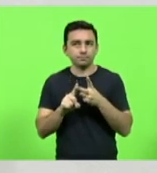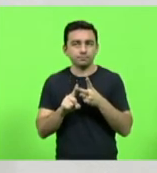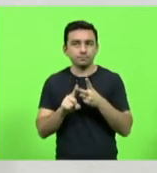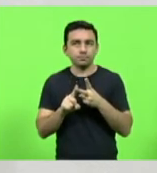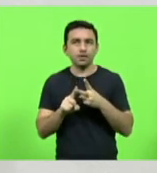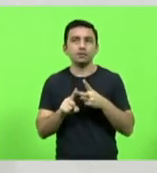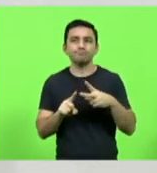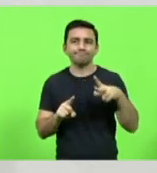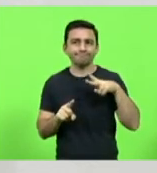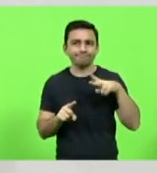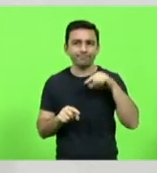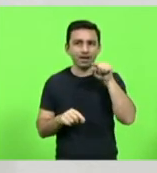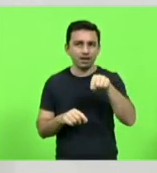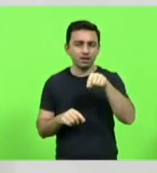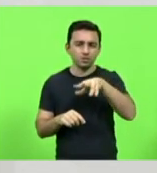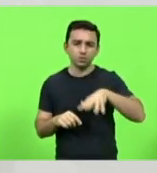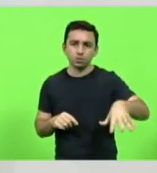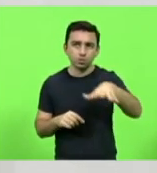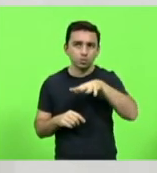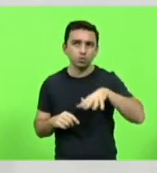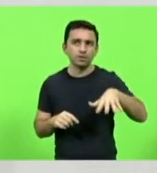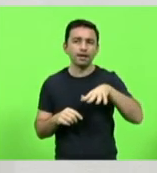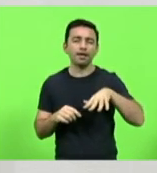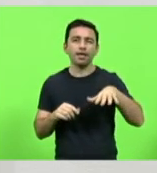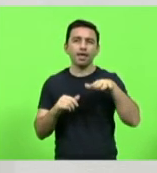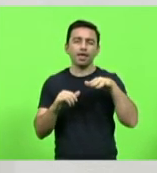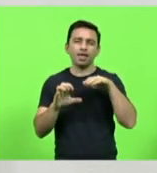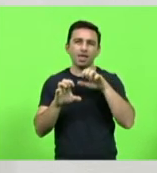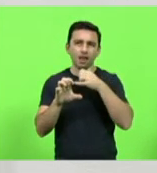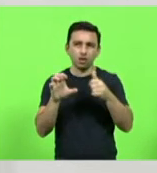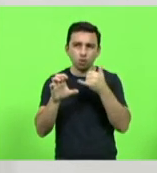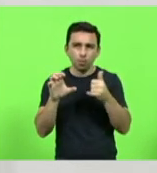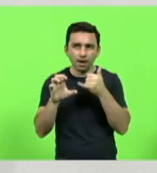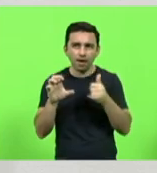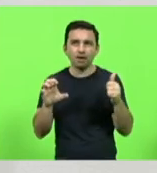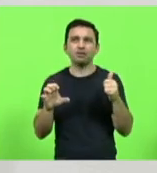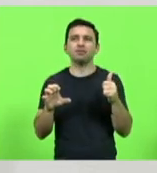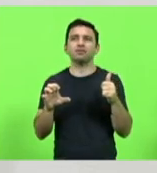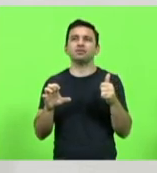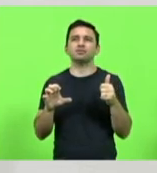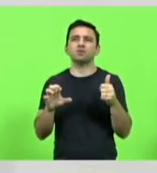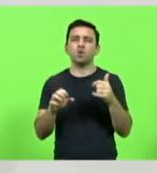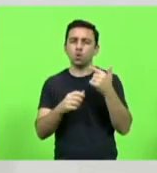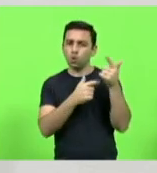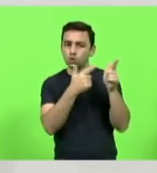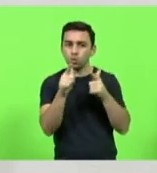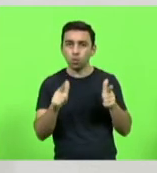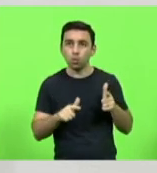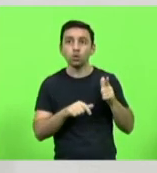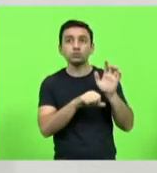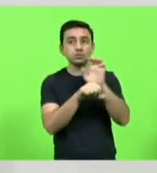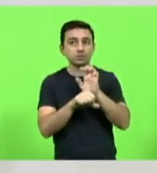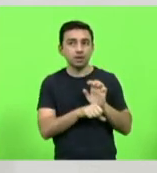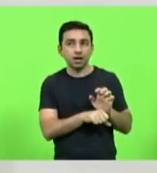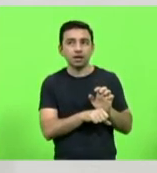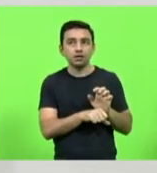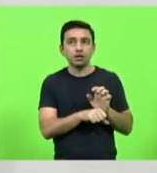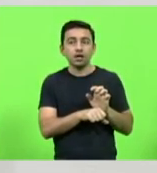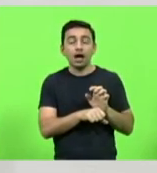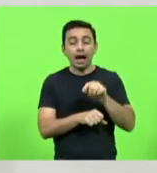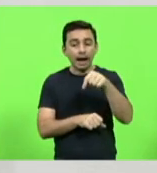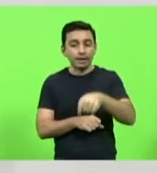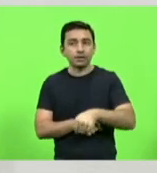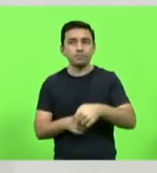Eletrobras, as outras confederações, não vou ser tão prejudicadas quanto o sul